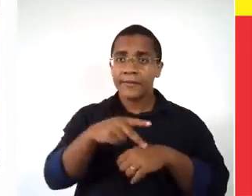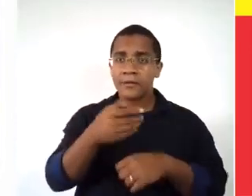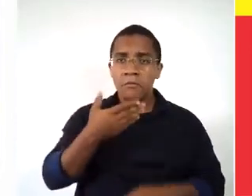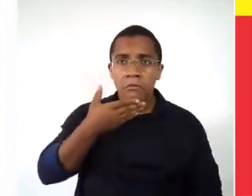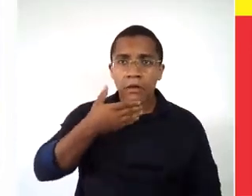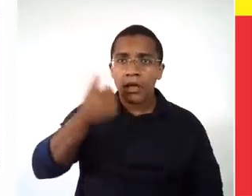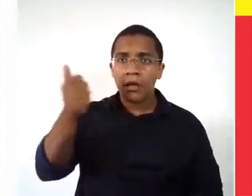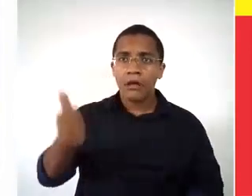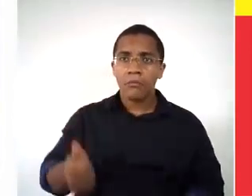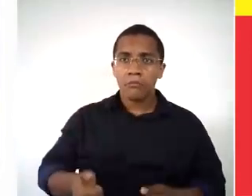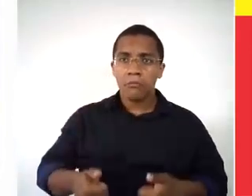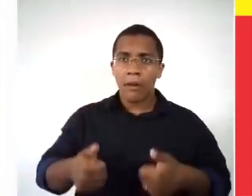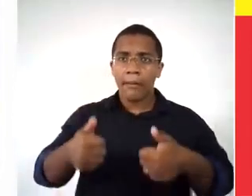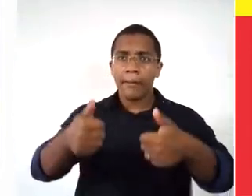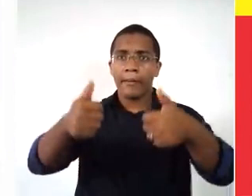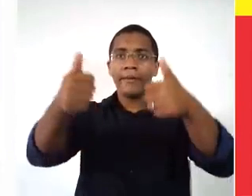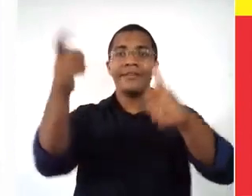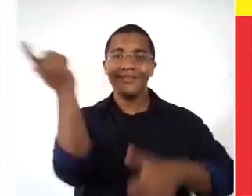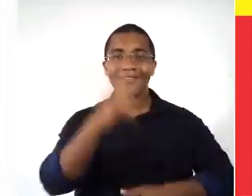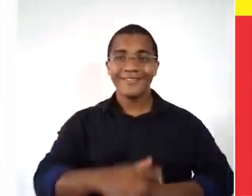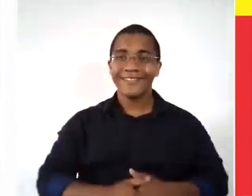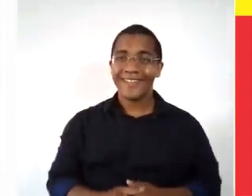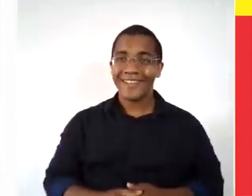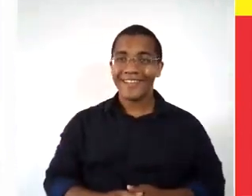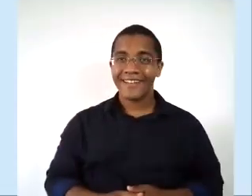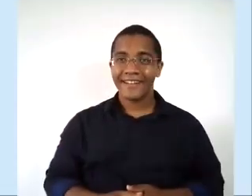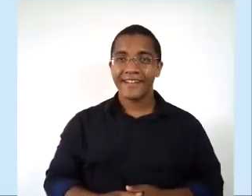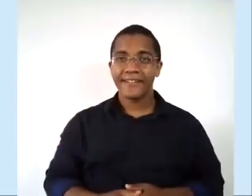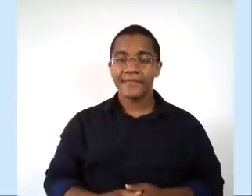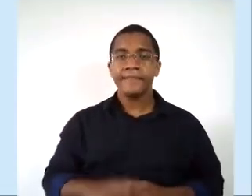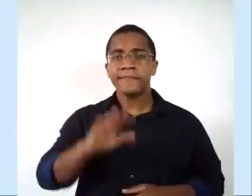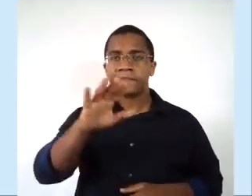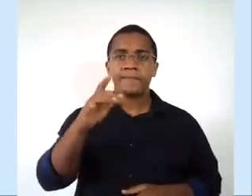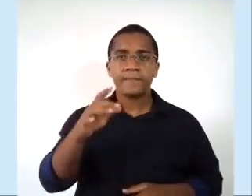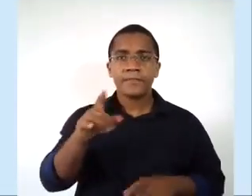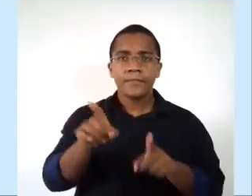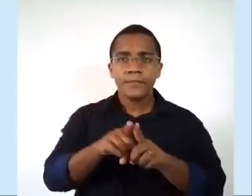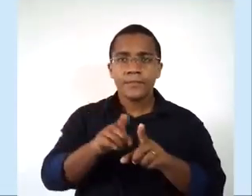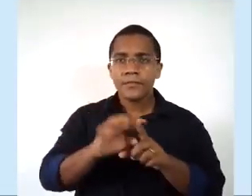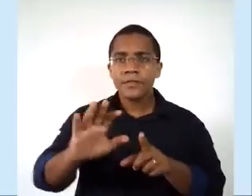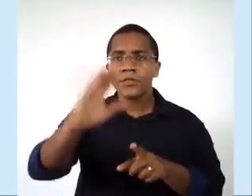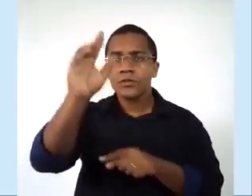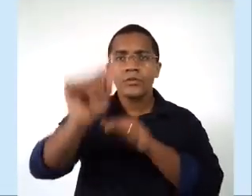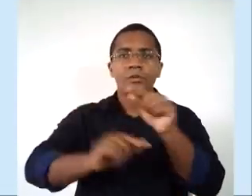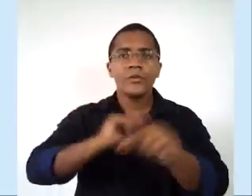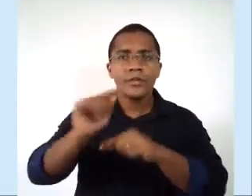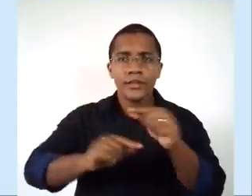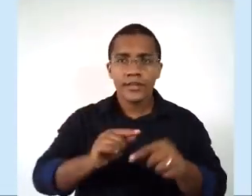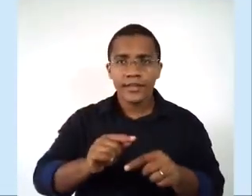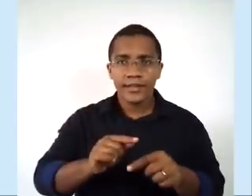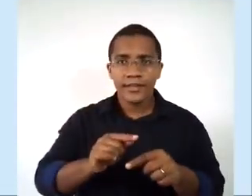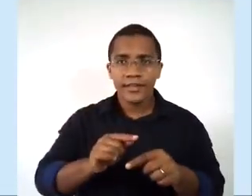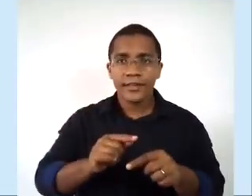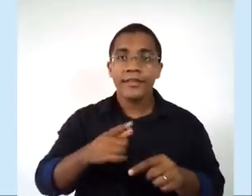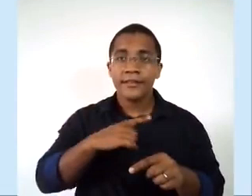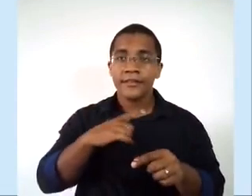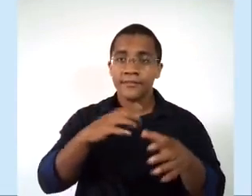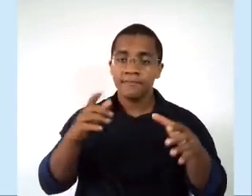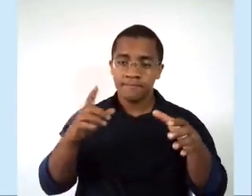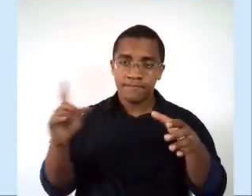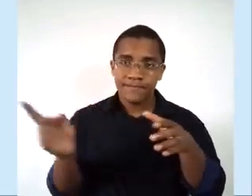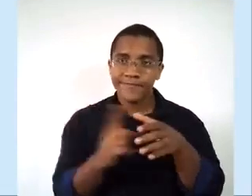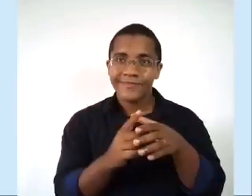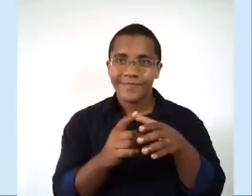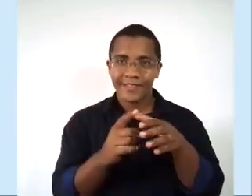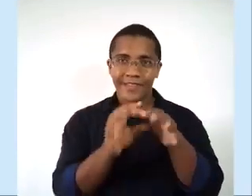países na inserção da União Europeia, tá? Gente, uma coisa que vai ocorrer também de impacto, tá, com a inserção desse bloco